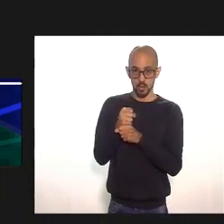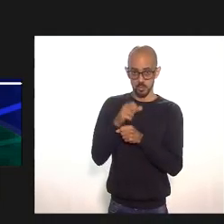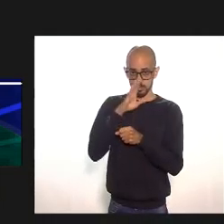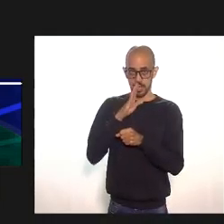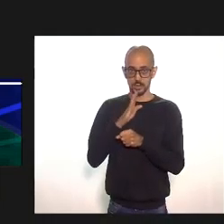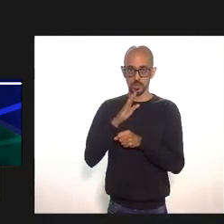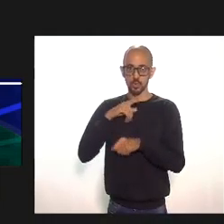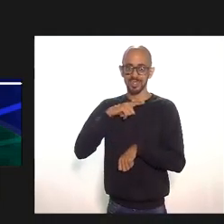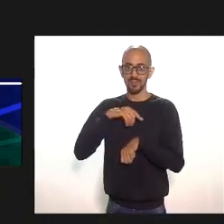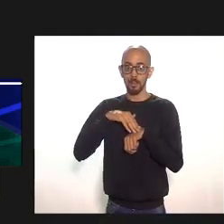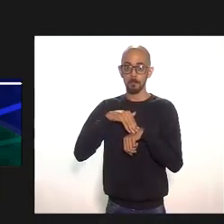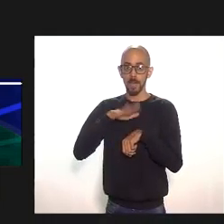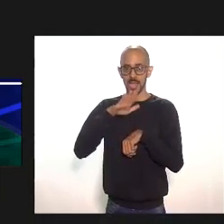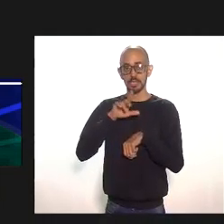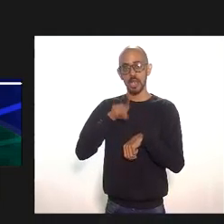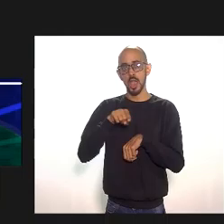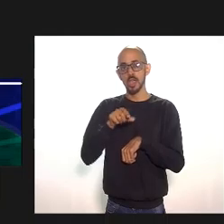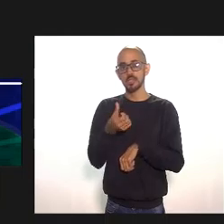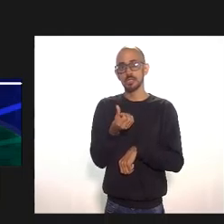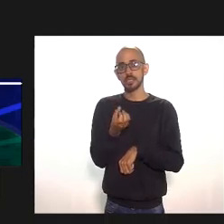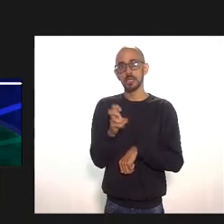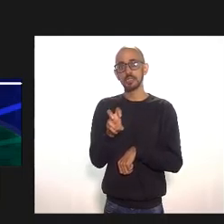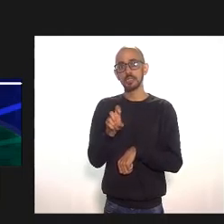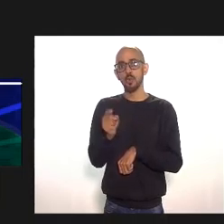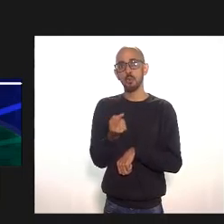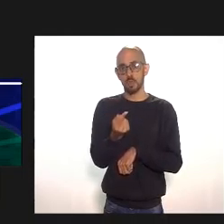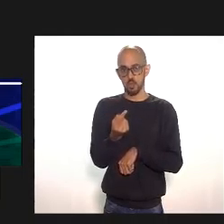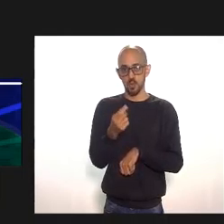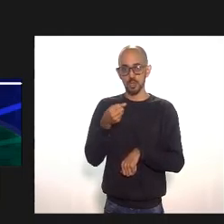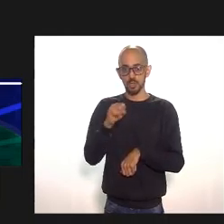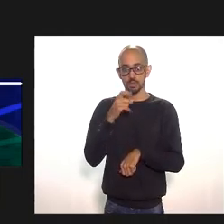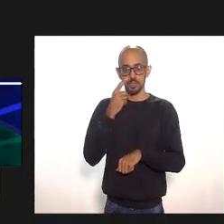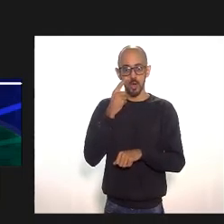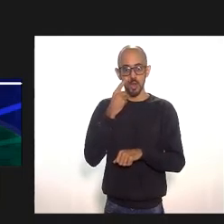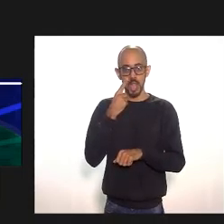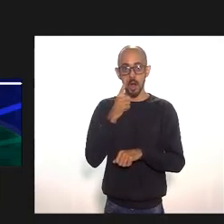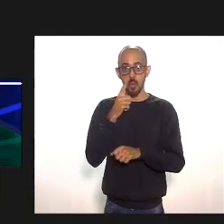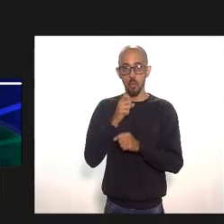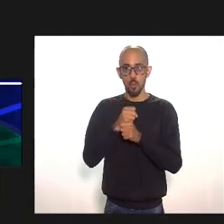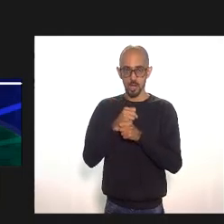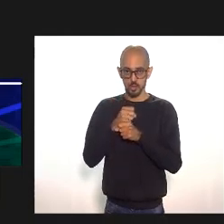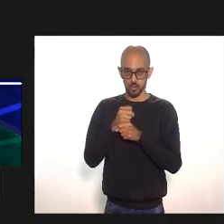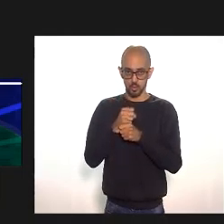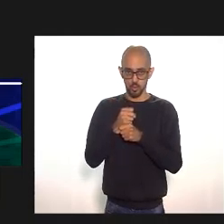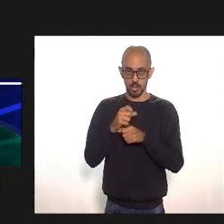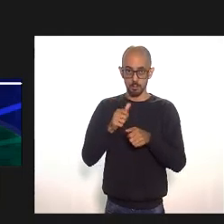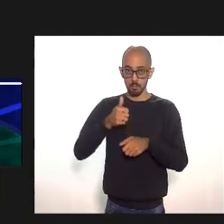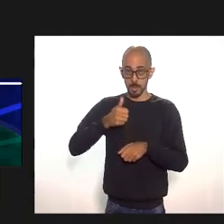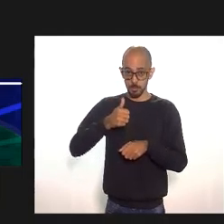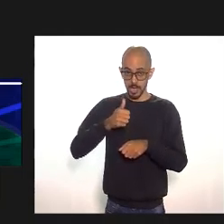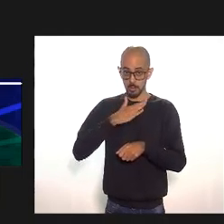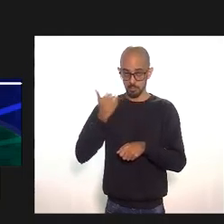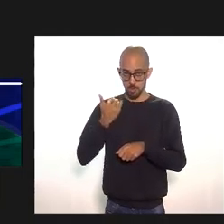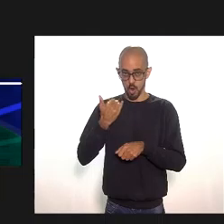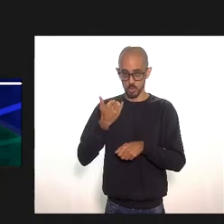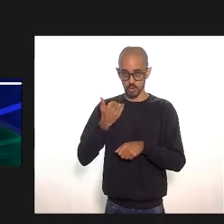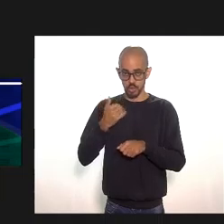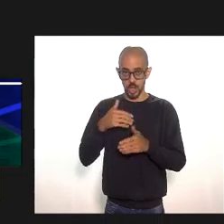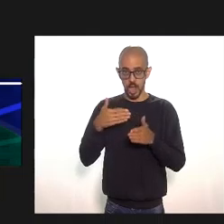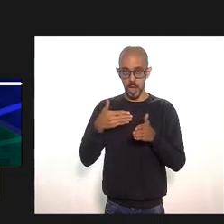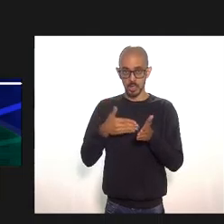entre 60 e 65 mil. Você recorta aí um ano, desde a primeira morte com essa pandemia até um